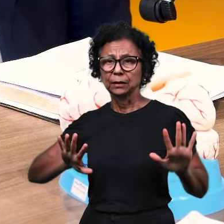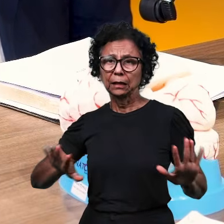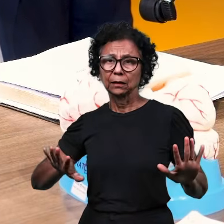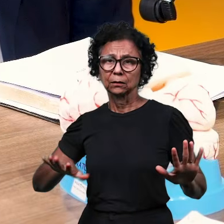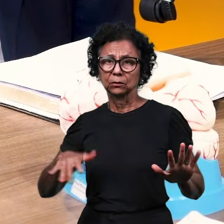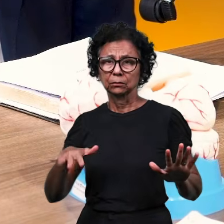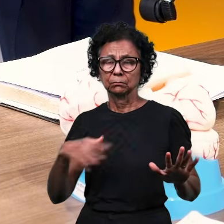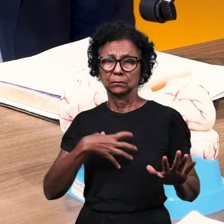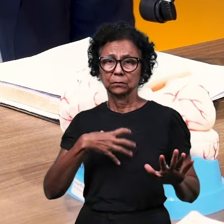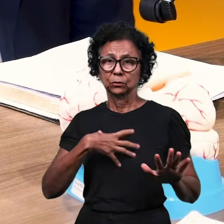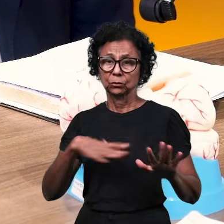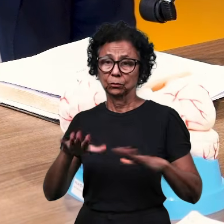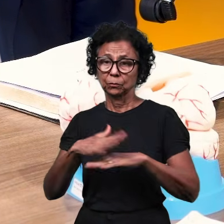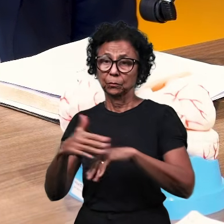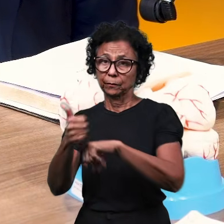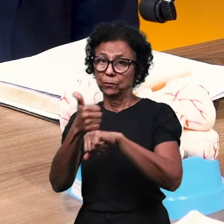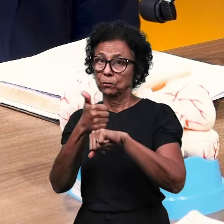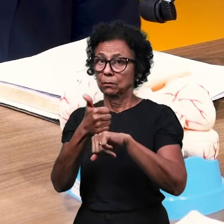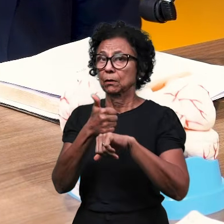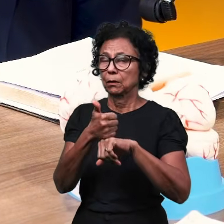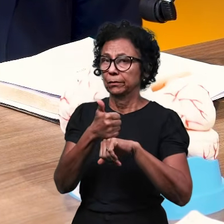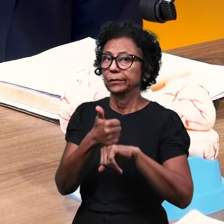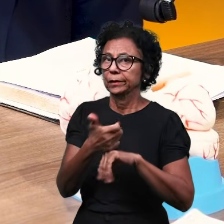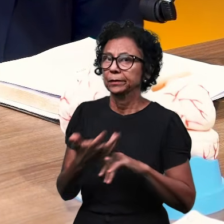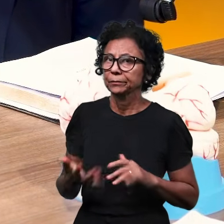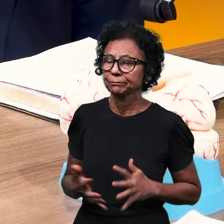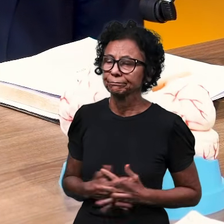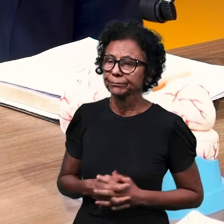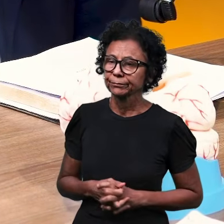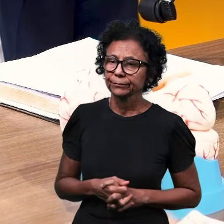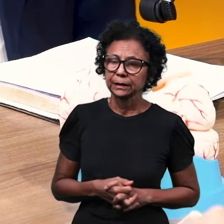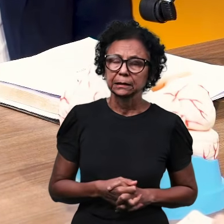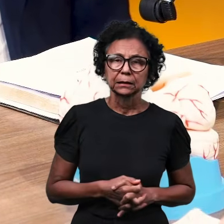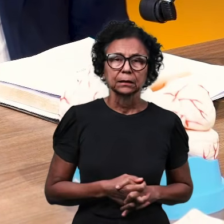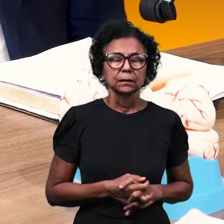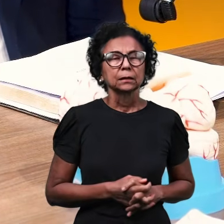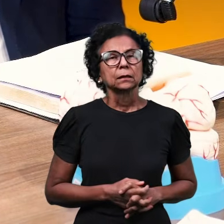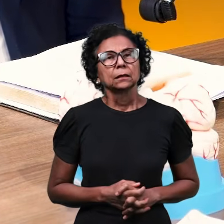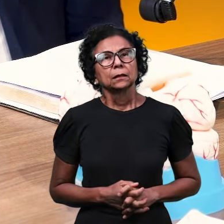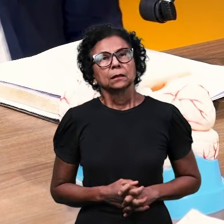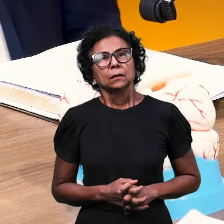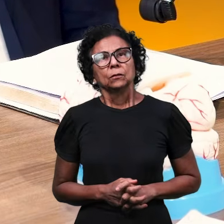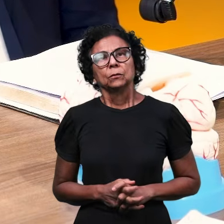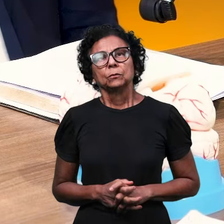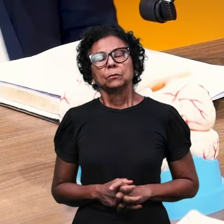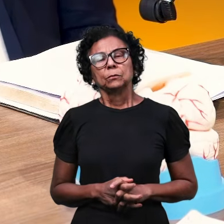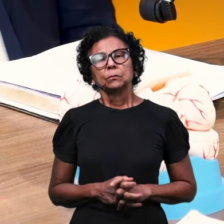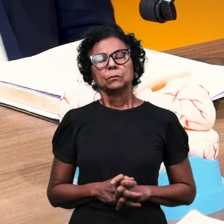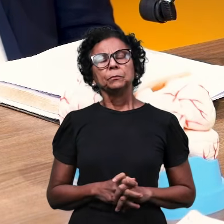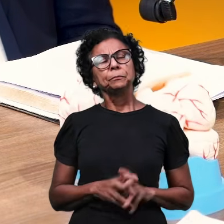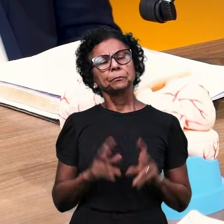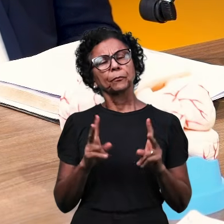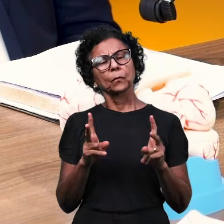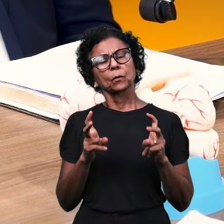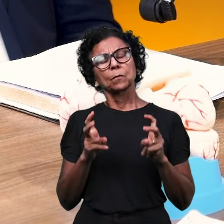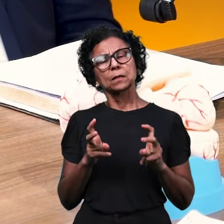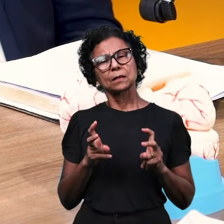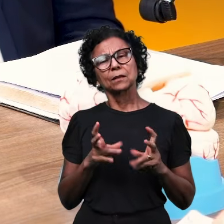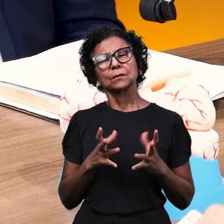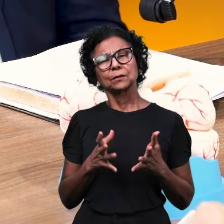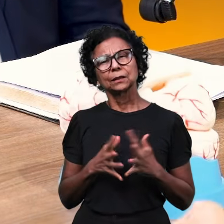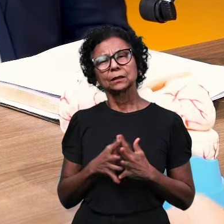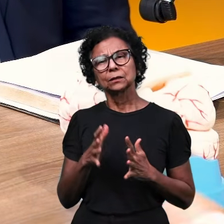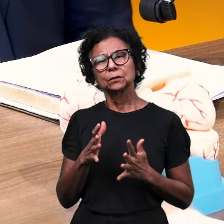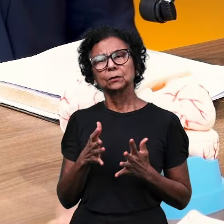Mas vamos entender também, e vale a pena refletir sobre isso, porque quando observando todo